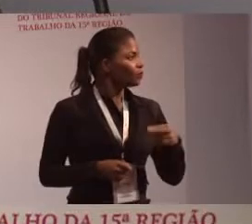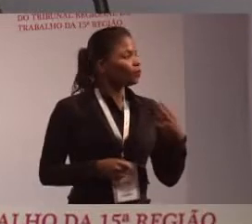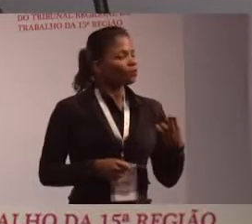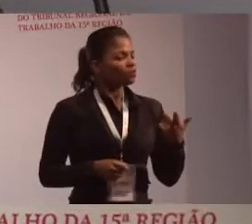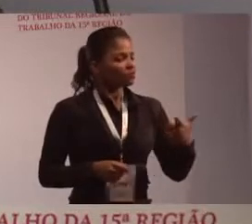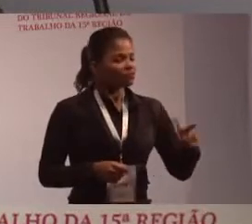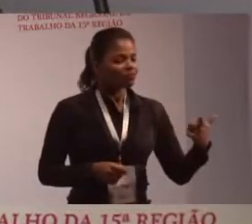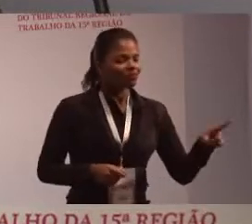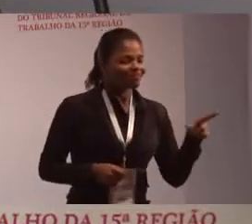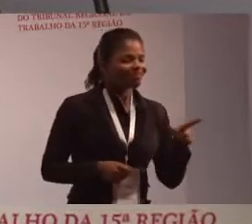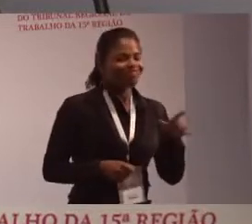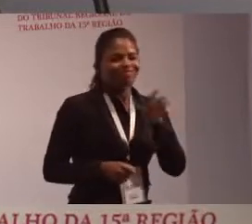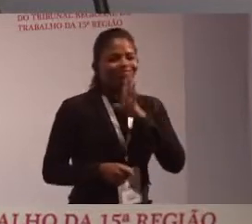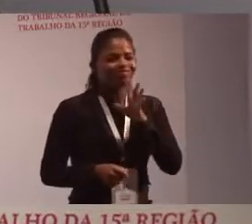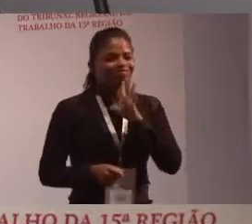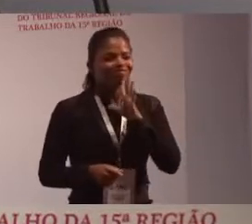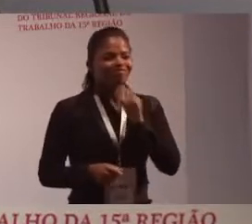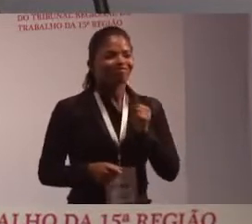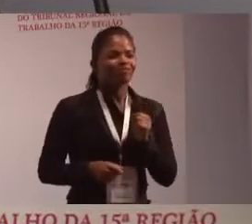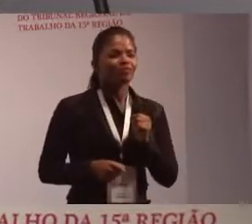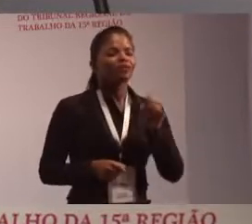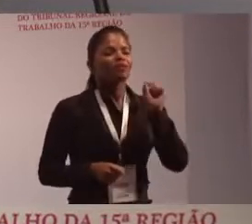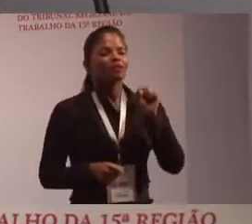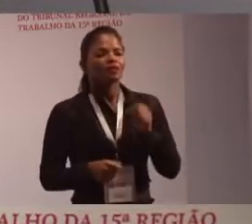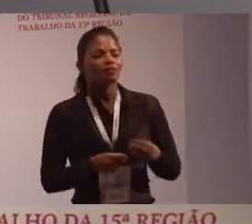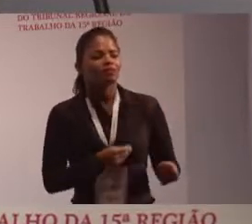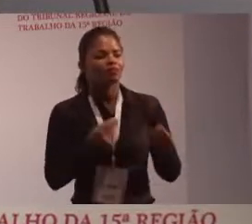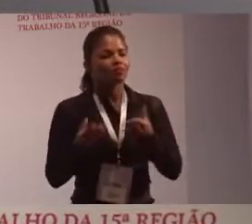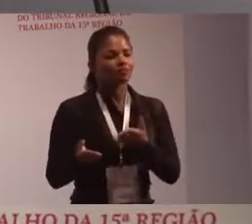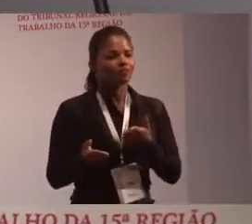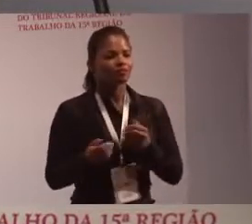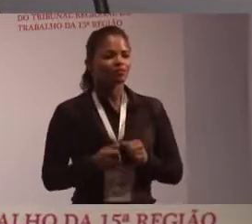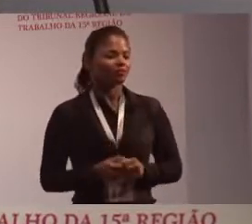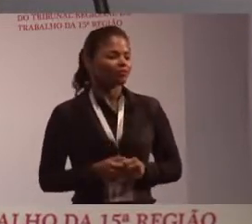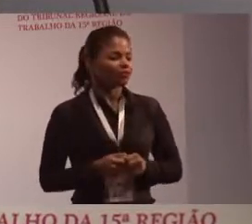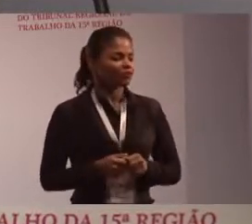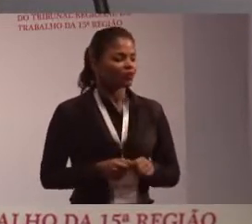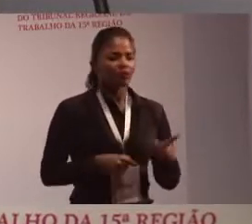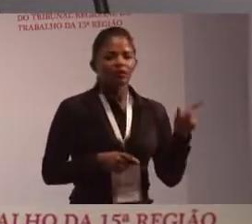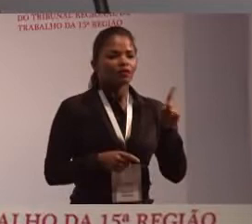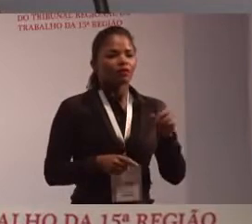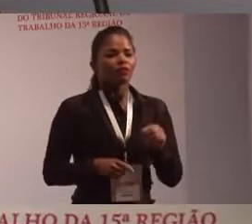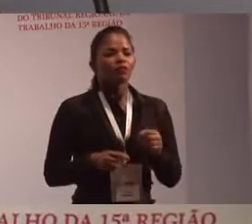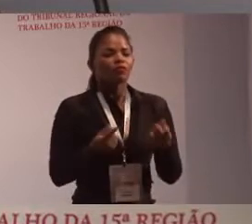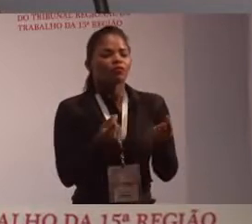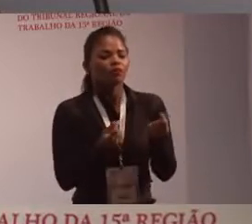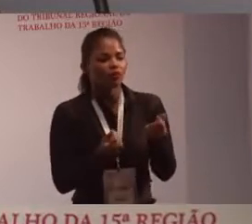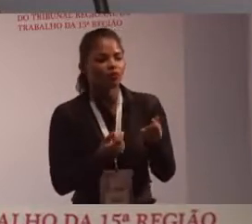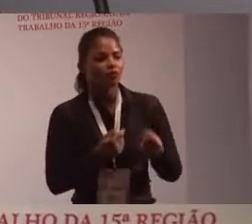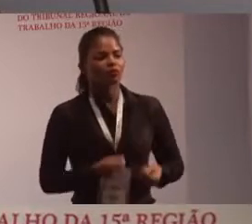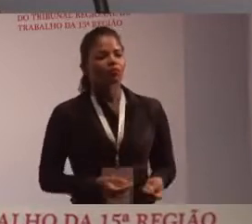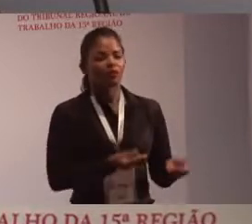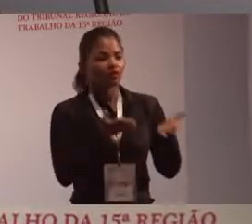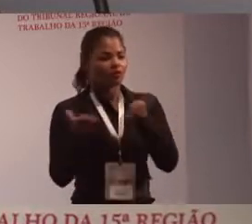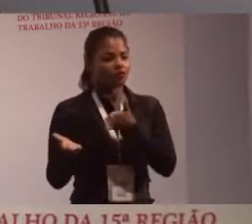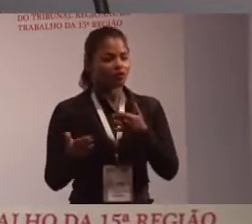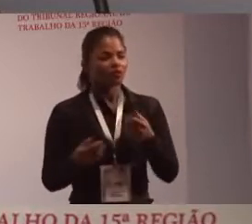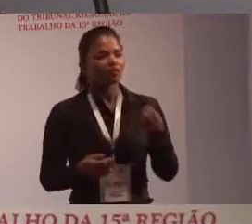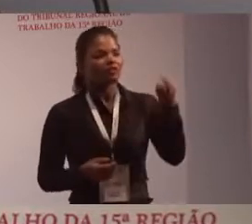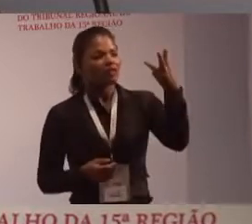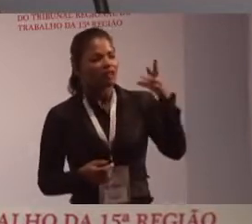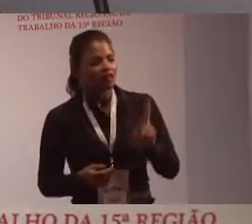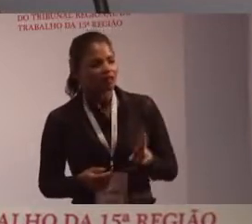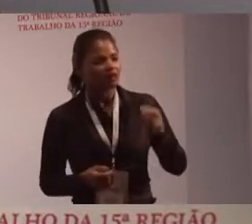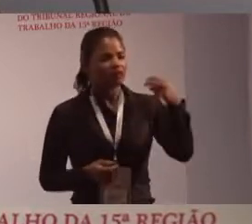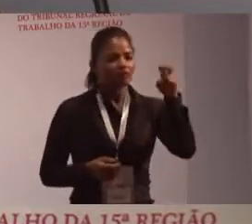tem nenhum conhecimento de quem é o empregador. Ele não determina qual é o valor da entrega dele, se vai custar